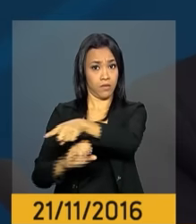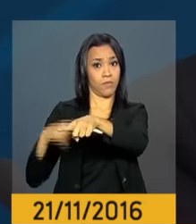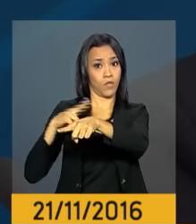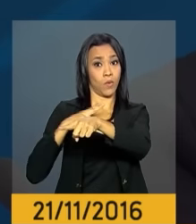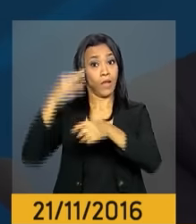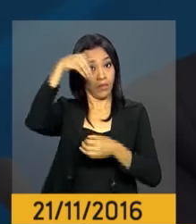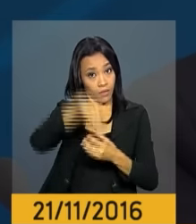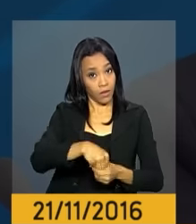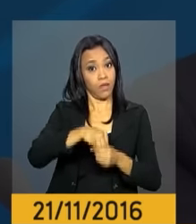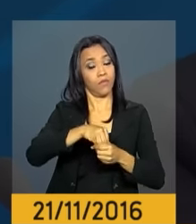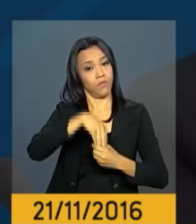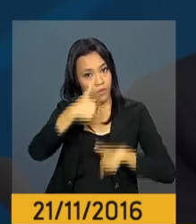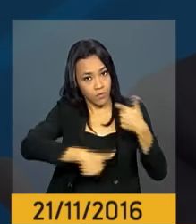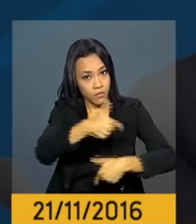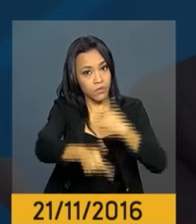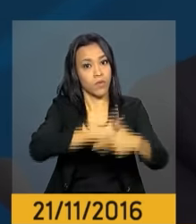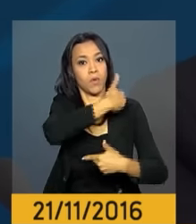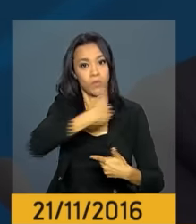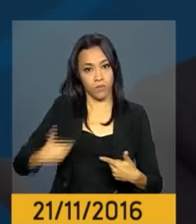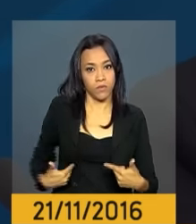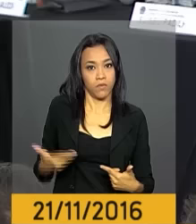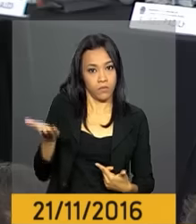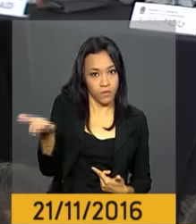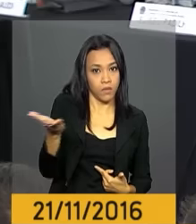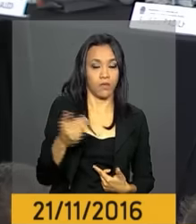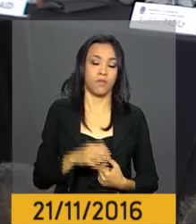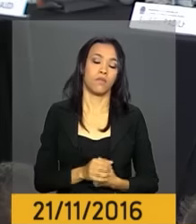Estado o seu papel de regulador.